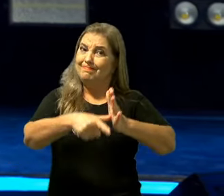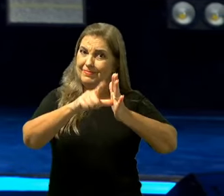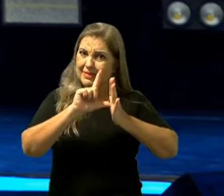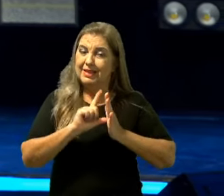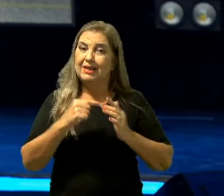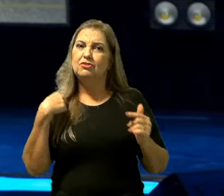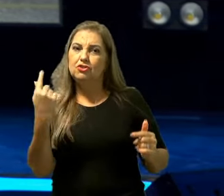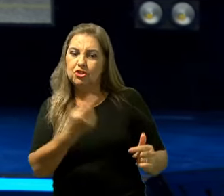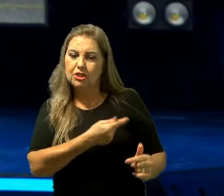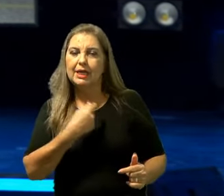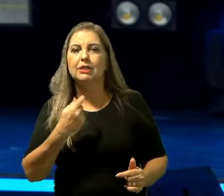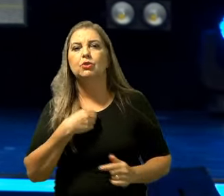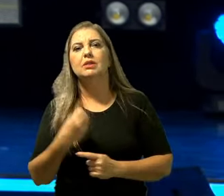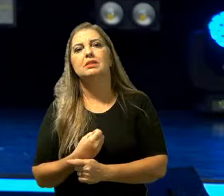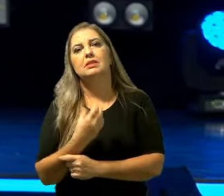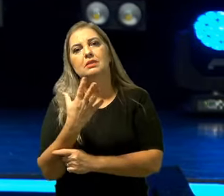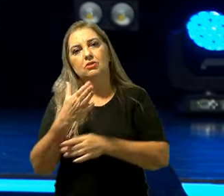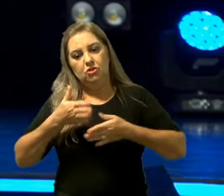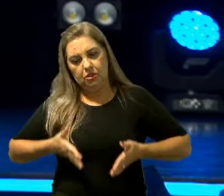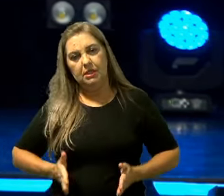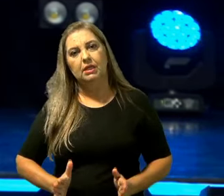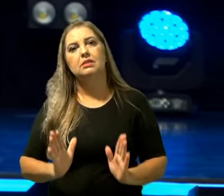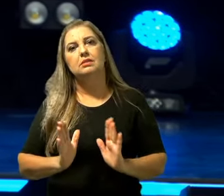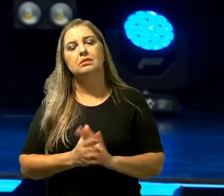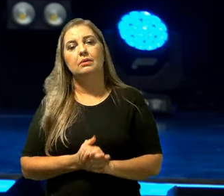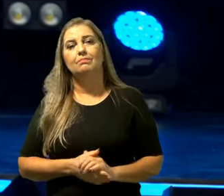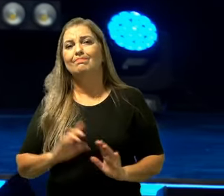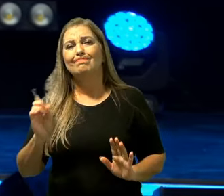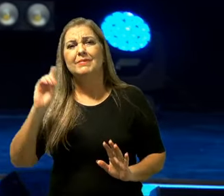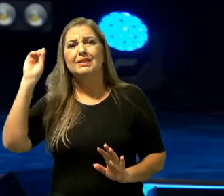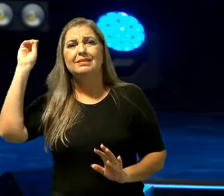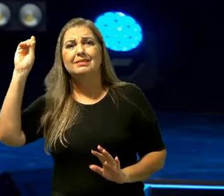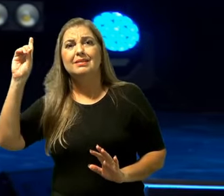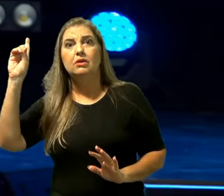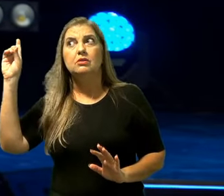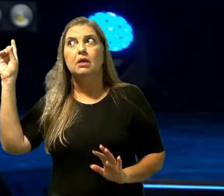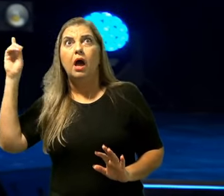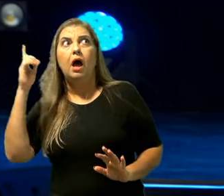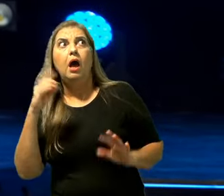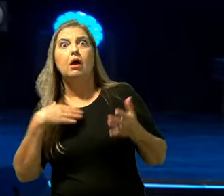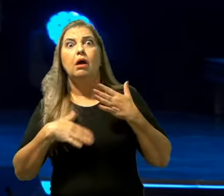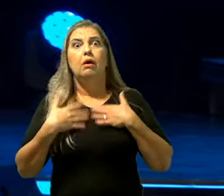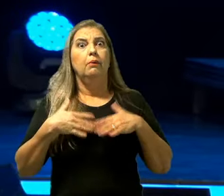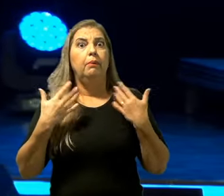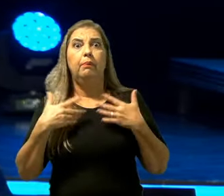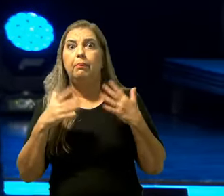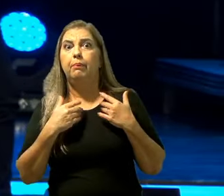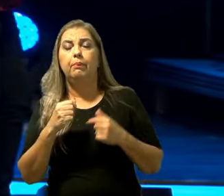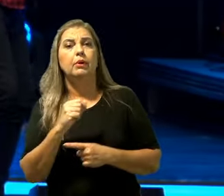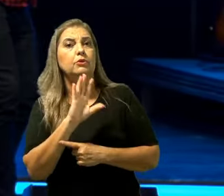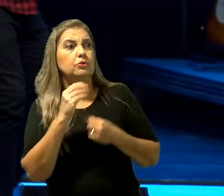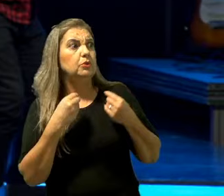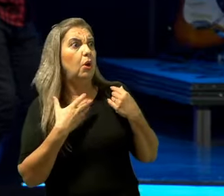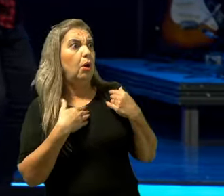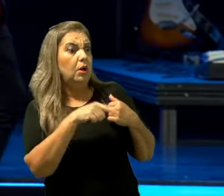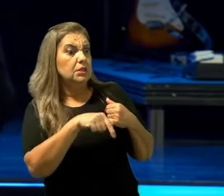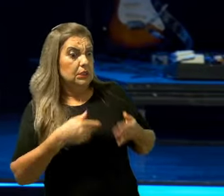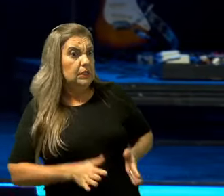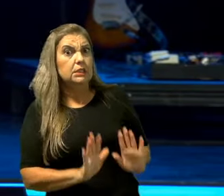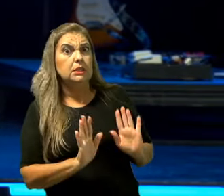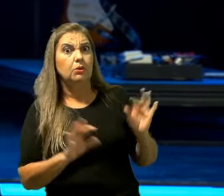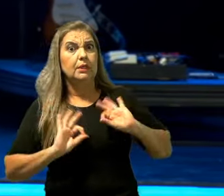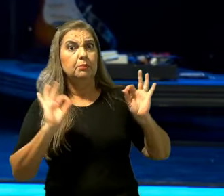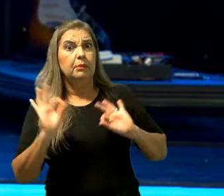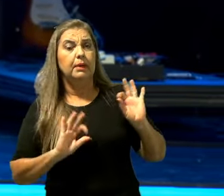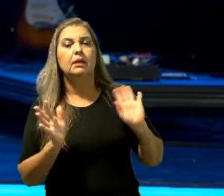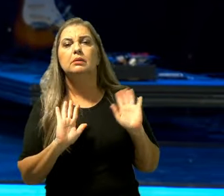a nossa existência. Deus não é pego de surpresa e fala assim: ai, eu tenho, o Cleiton nasceu, eu tenho que